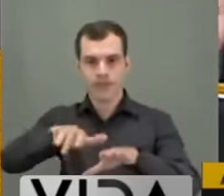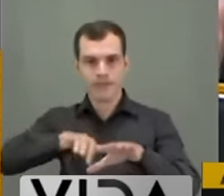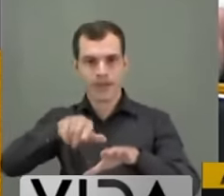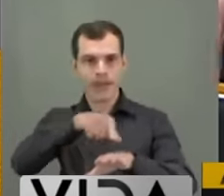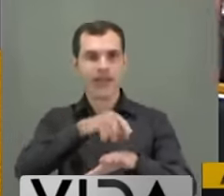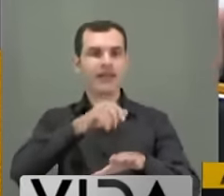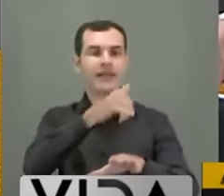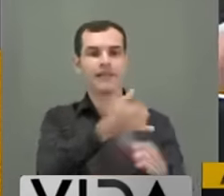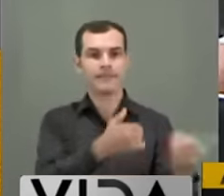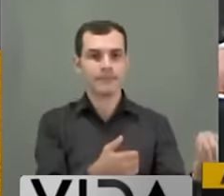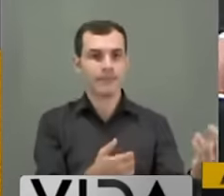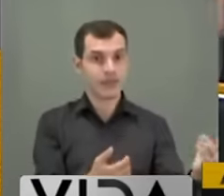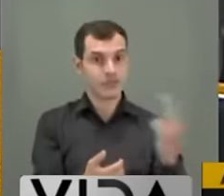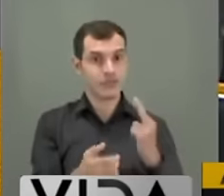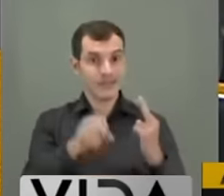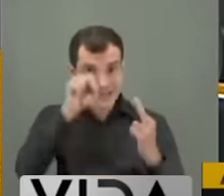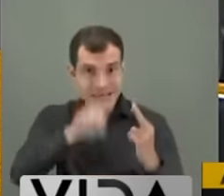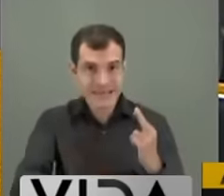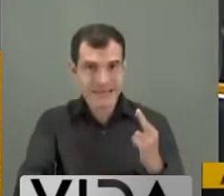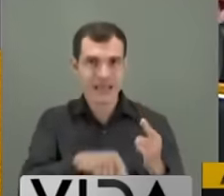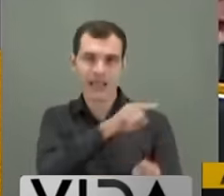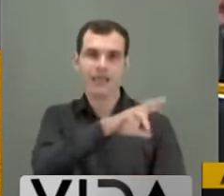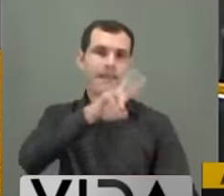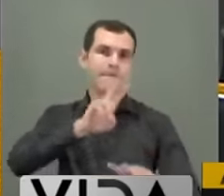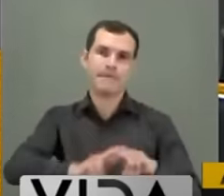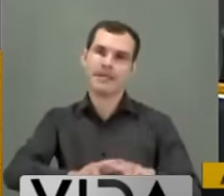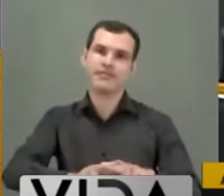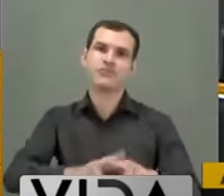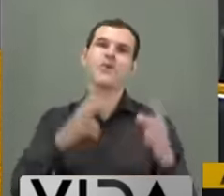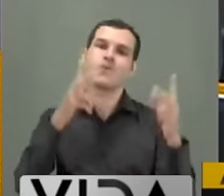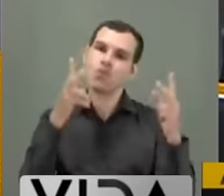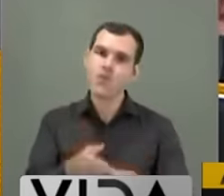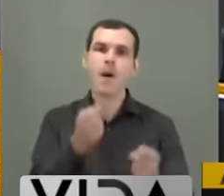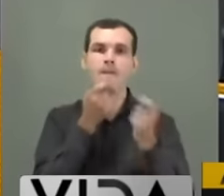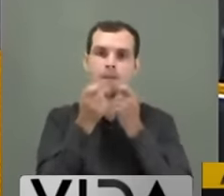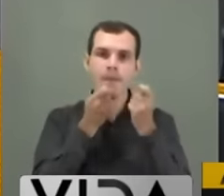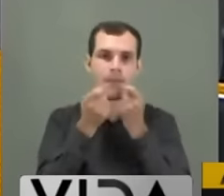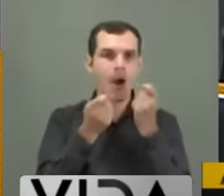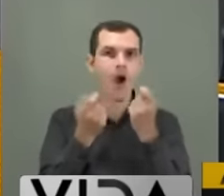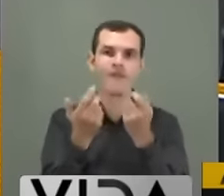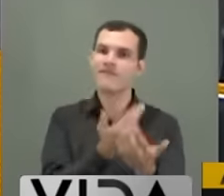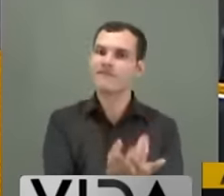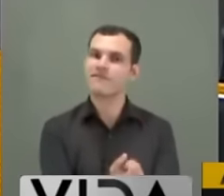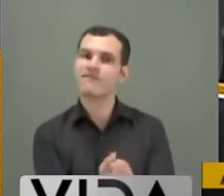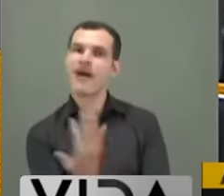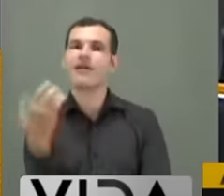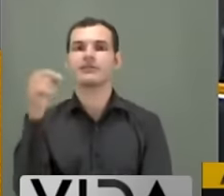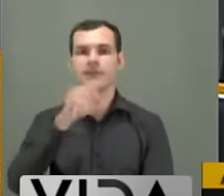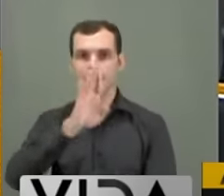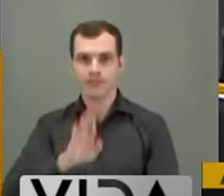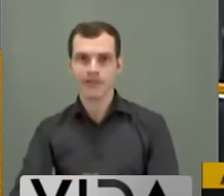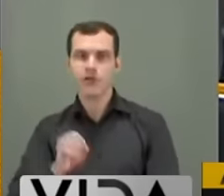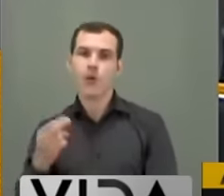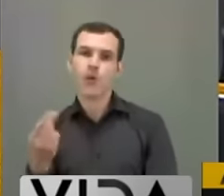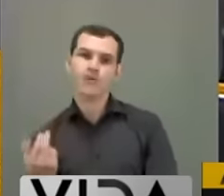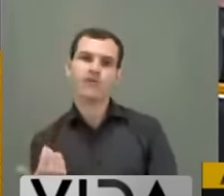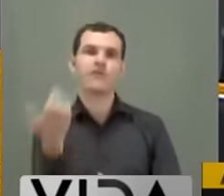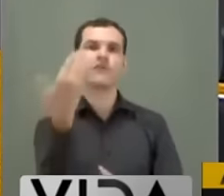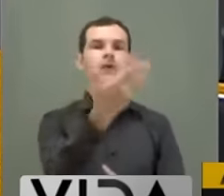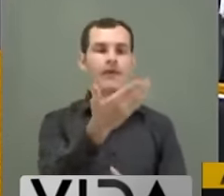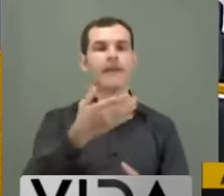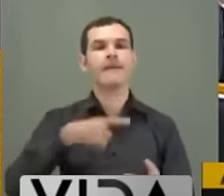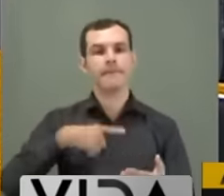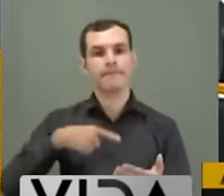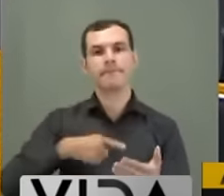deportado. Ele estaria preso, como vários jornalistas, dentro e fora do Brasil, perderam o seu direito à liberdade de expressão, inclusive seu